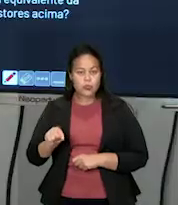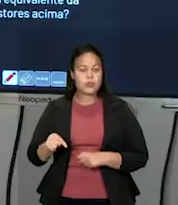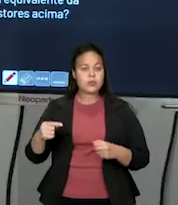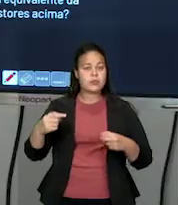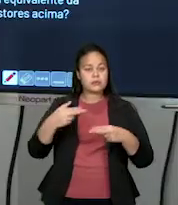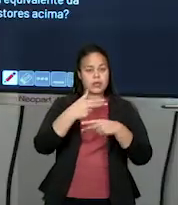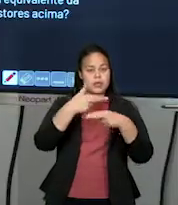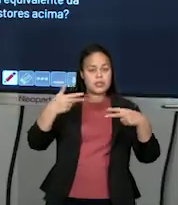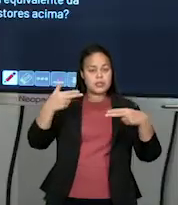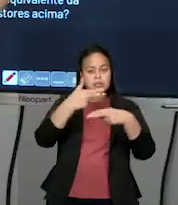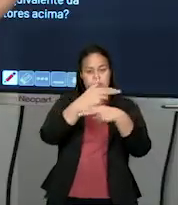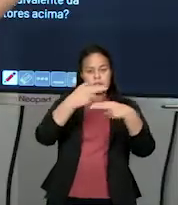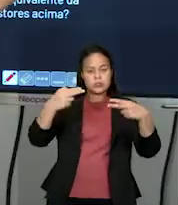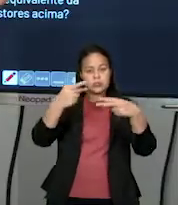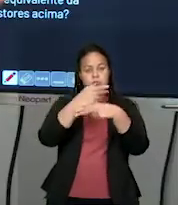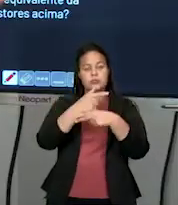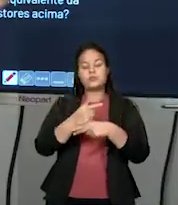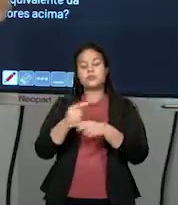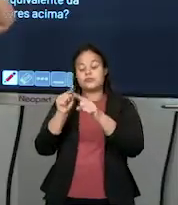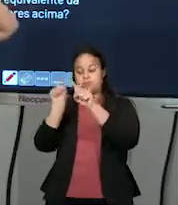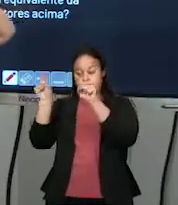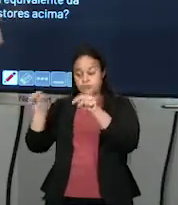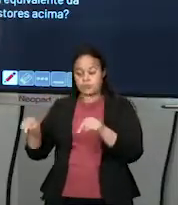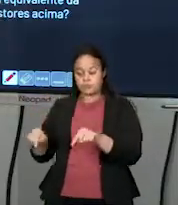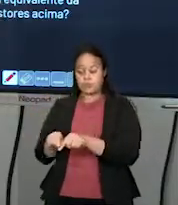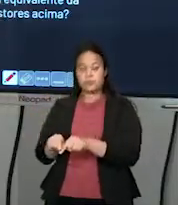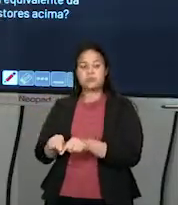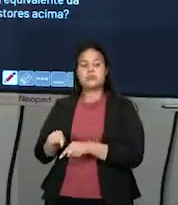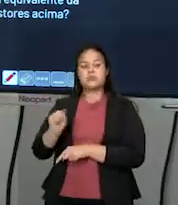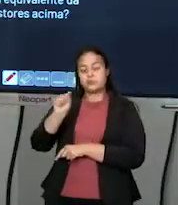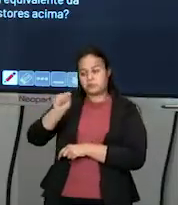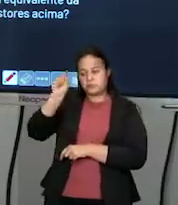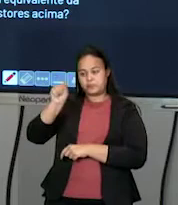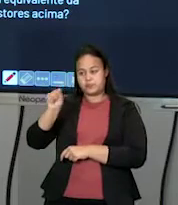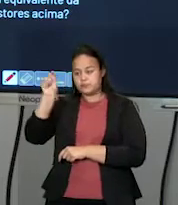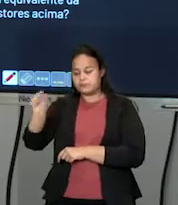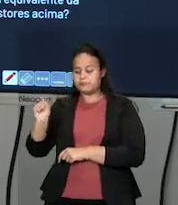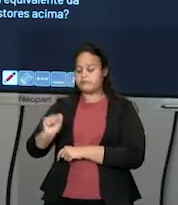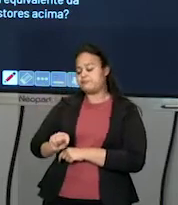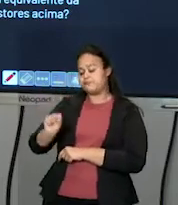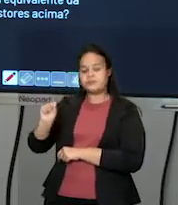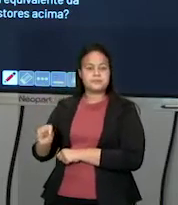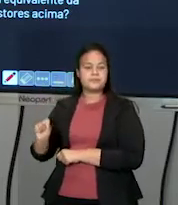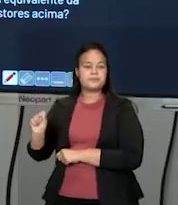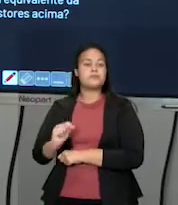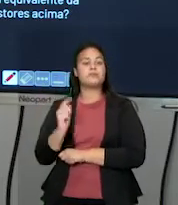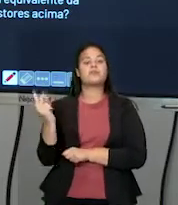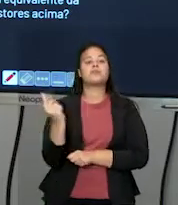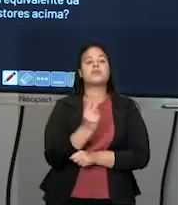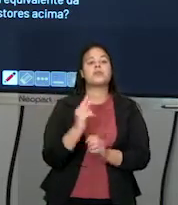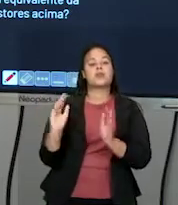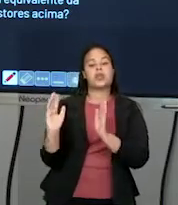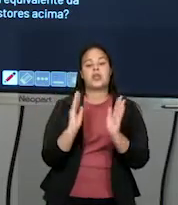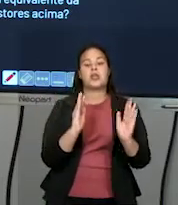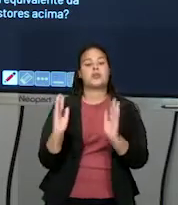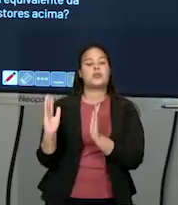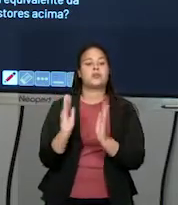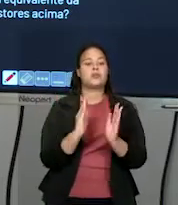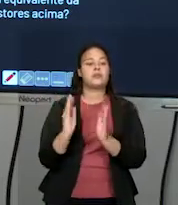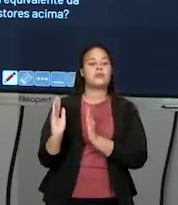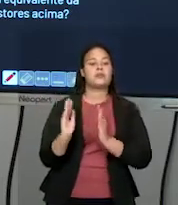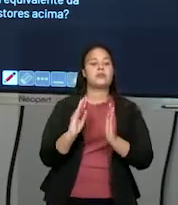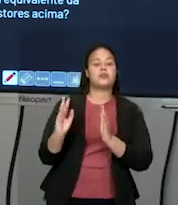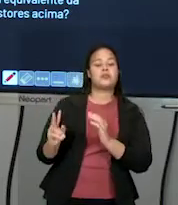um outro ramo com 2 resistores ligados em paralelo e entre eles 2